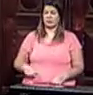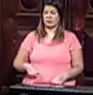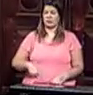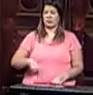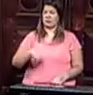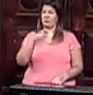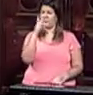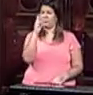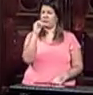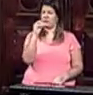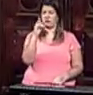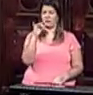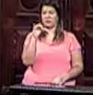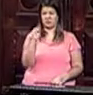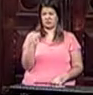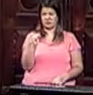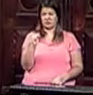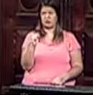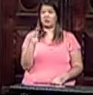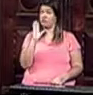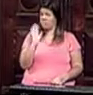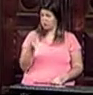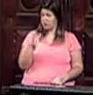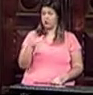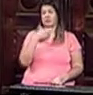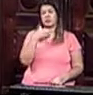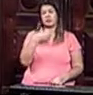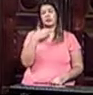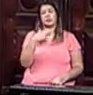dias, se for aprovado em dezembro de